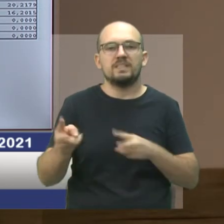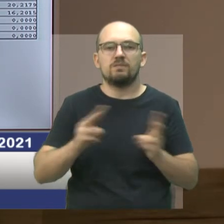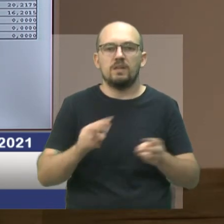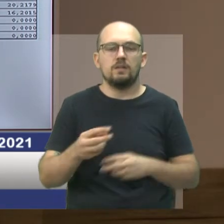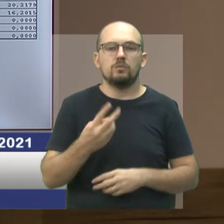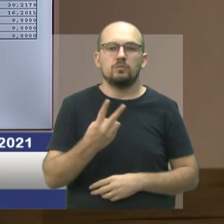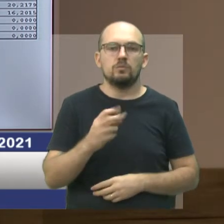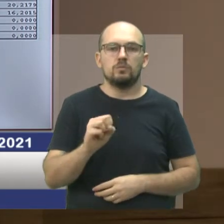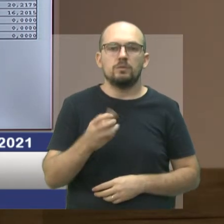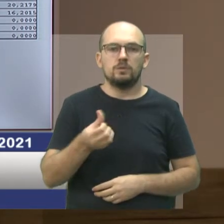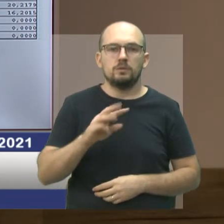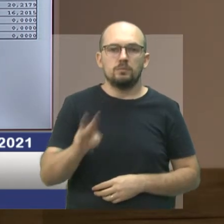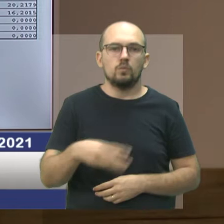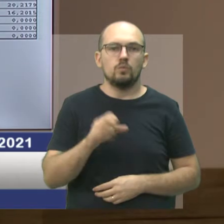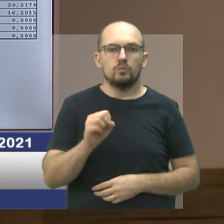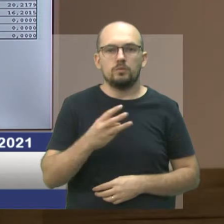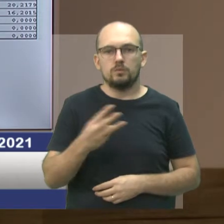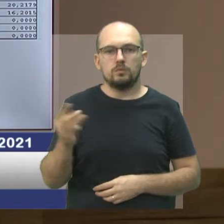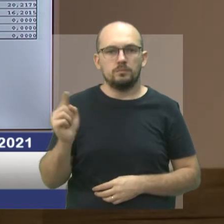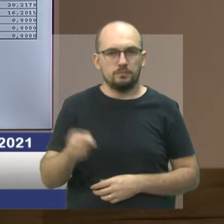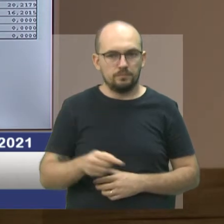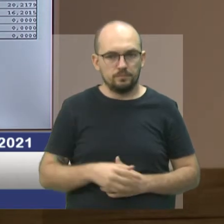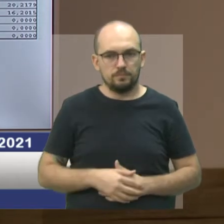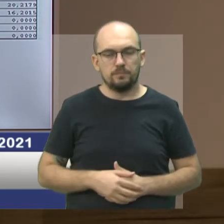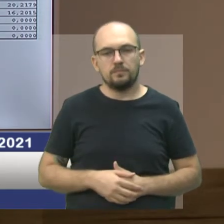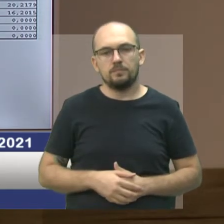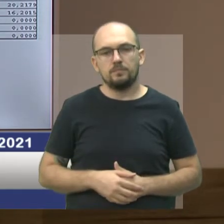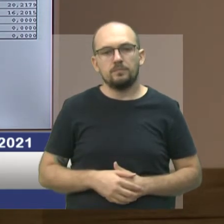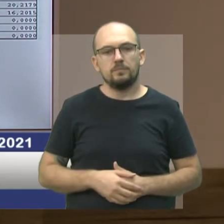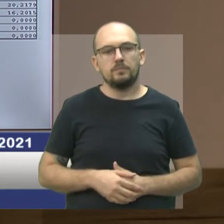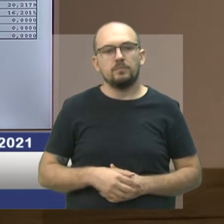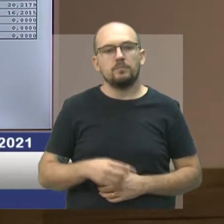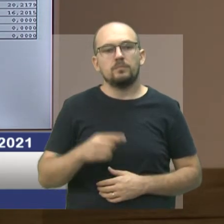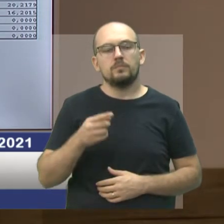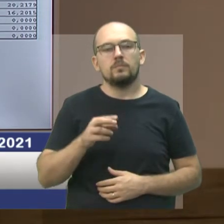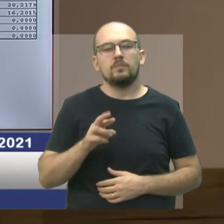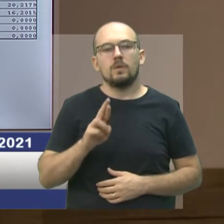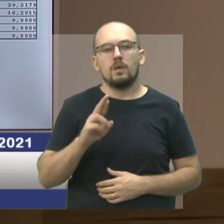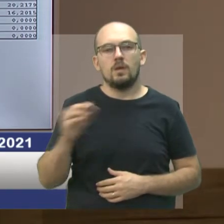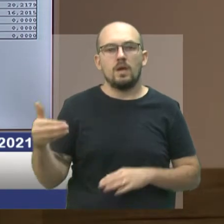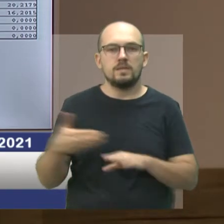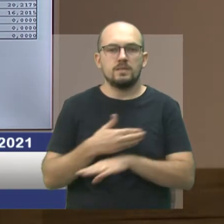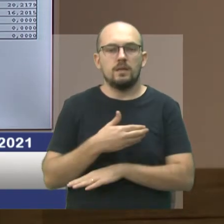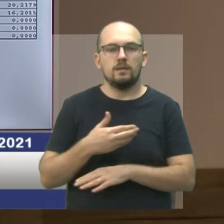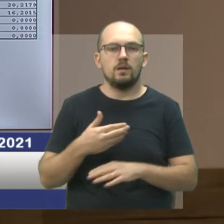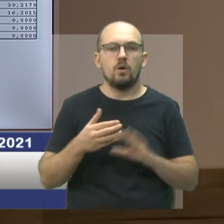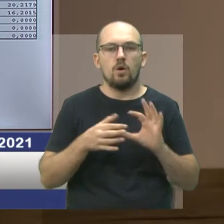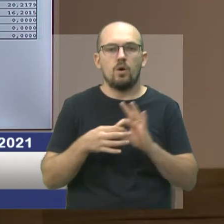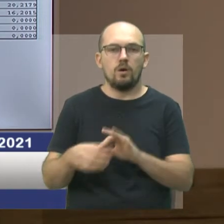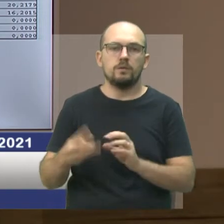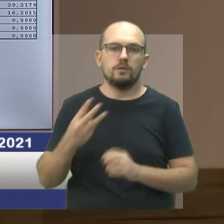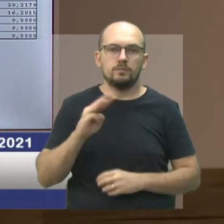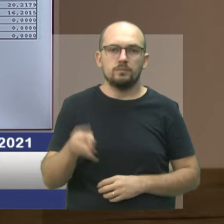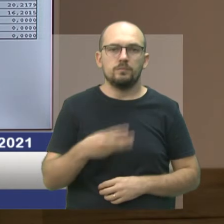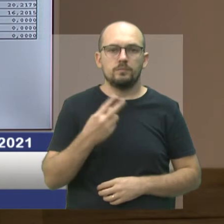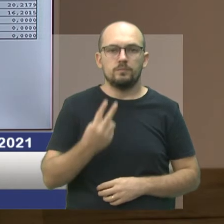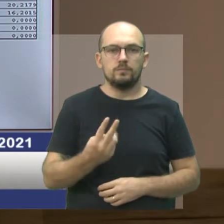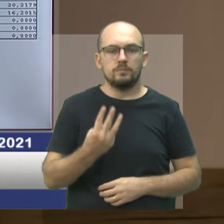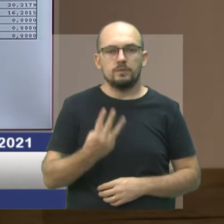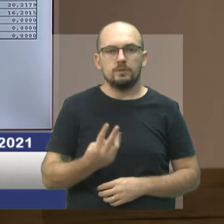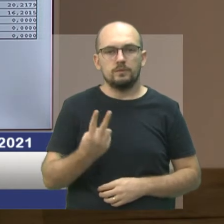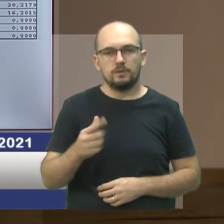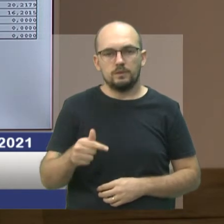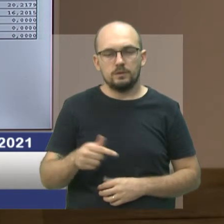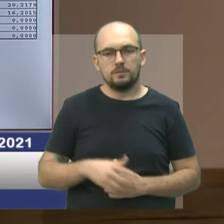milhões 883 mil, mais de receitas primárias correntes 3 milhões 327,